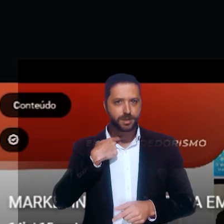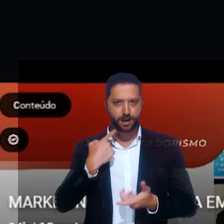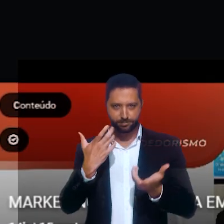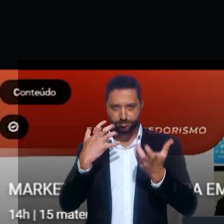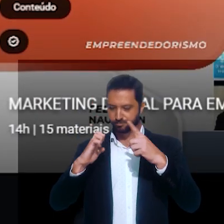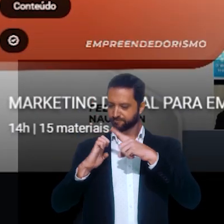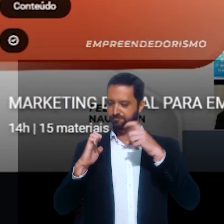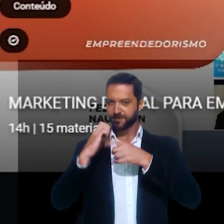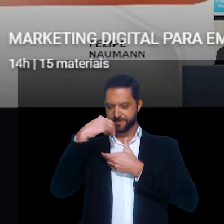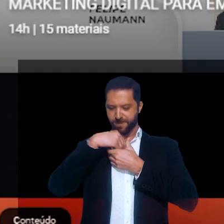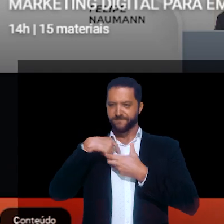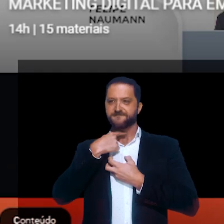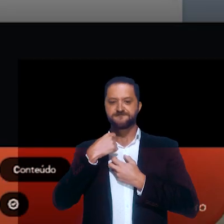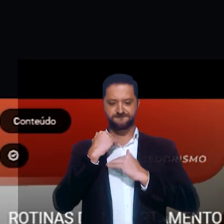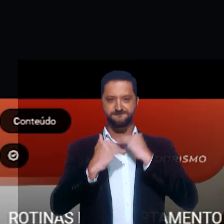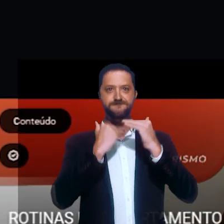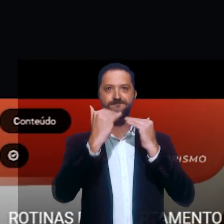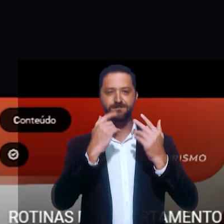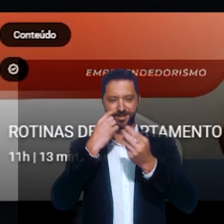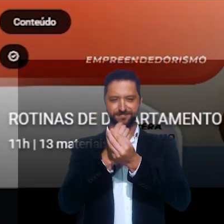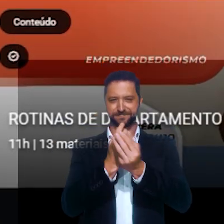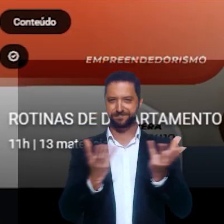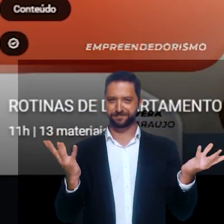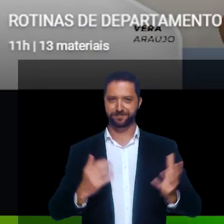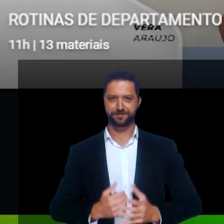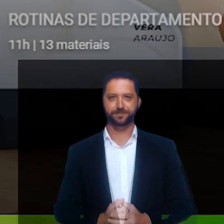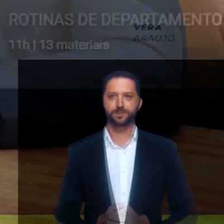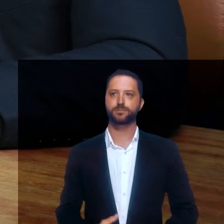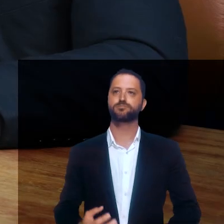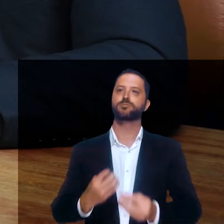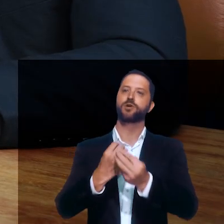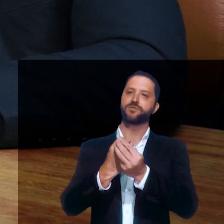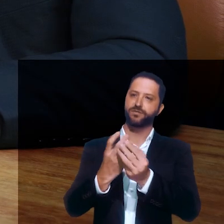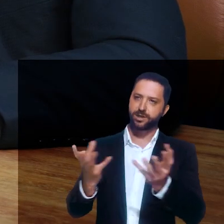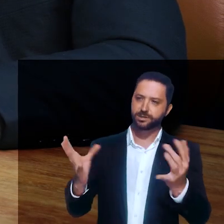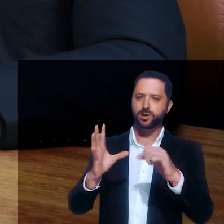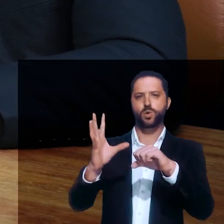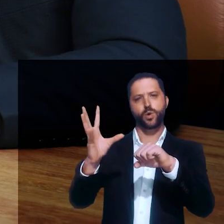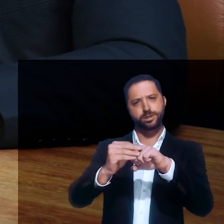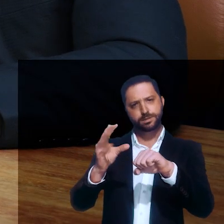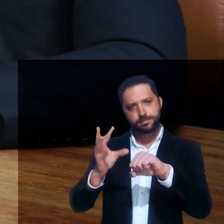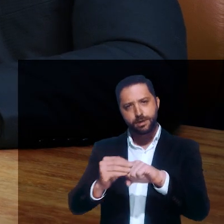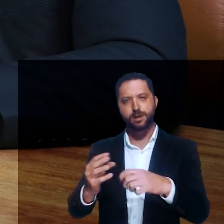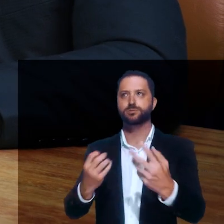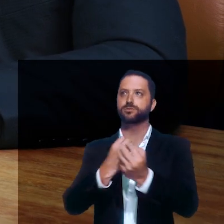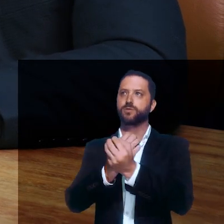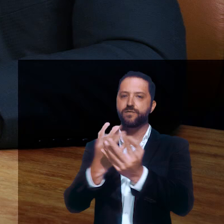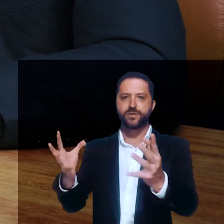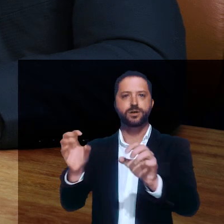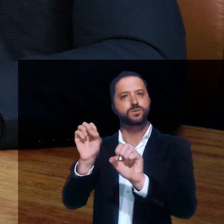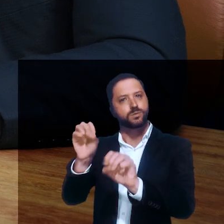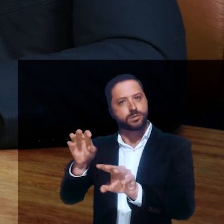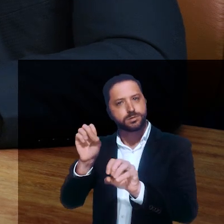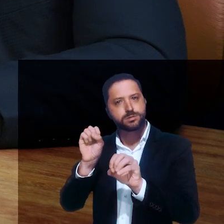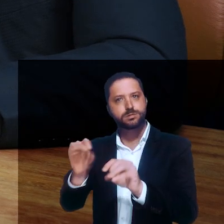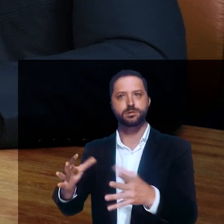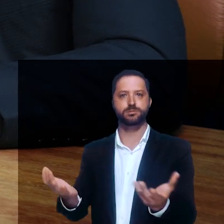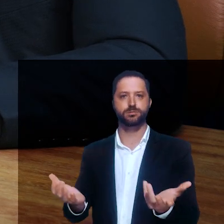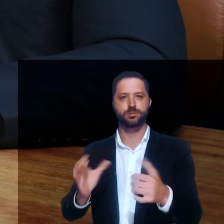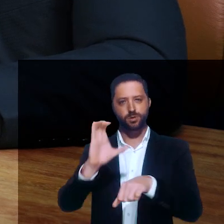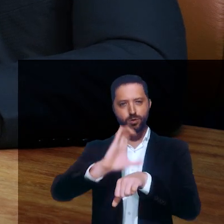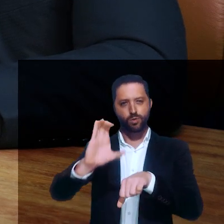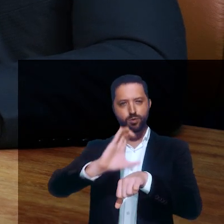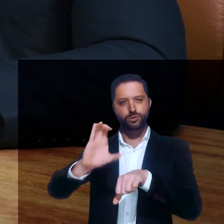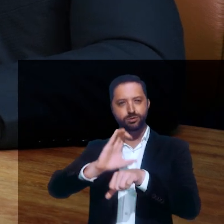aqueles que desejam despertar o empreendedor dentro de si. Oferecendo conhecimento, oferecendo educação,